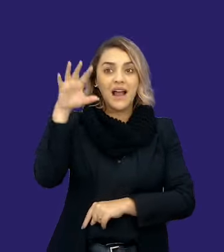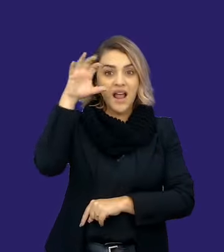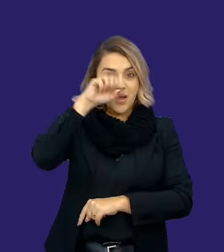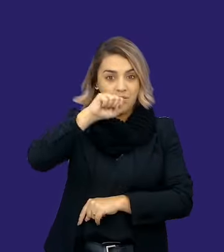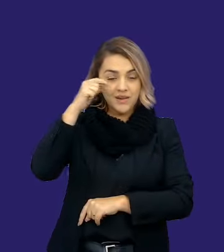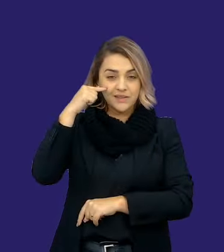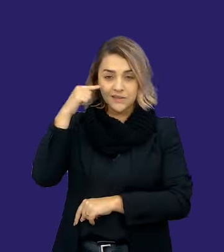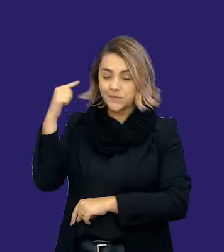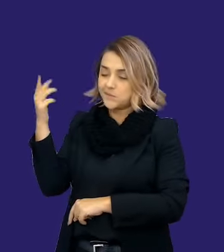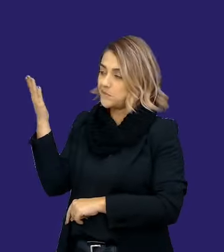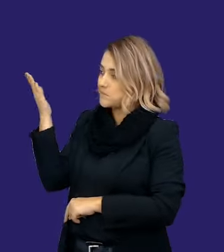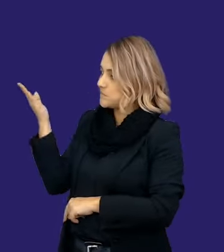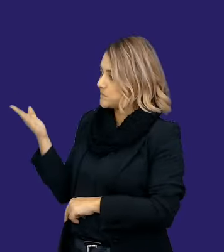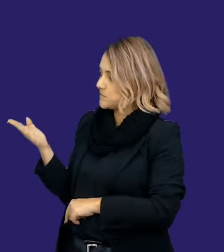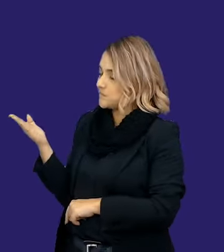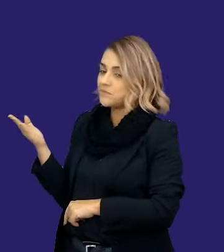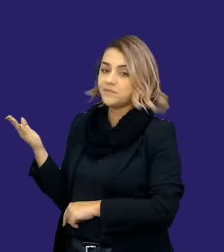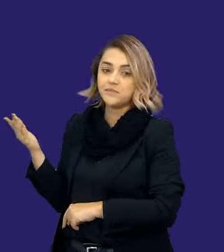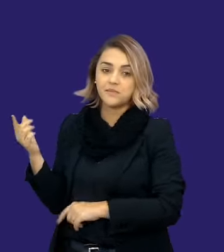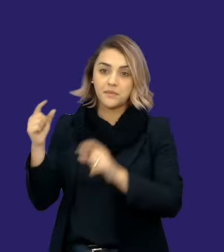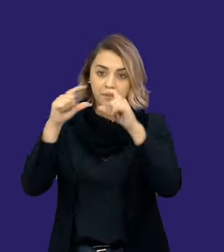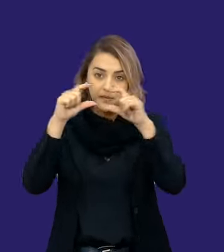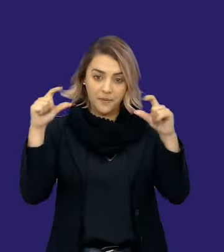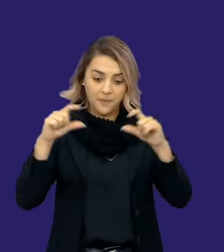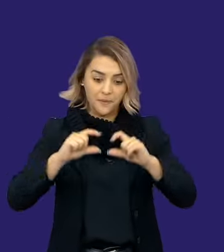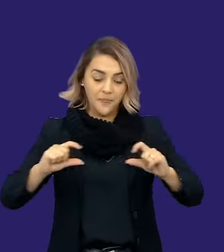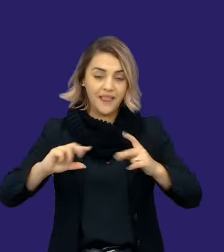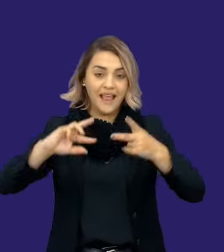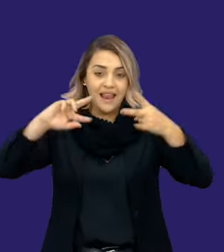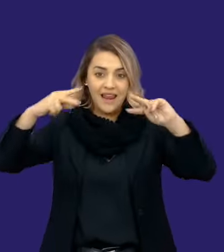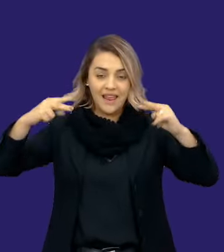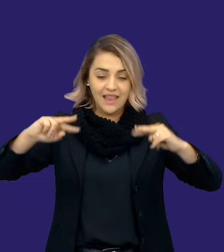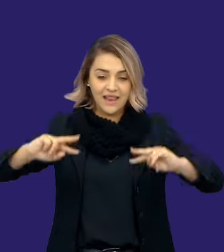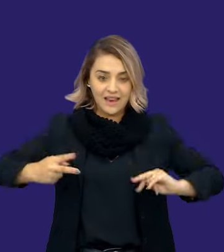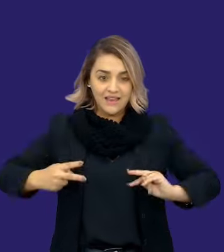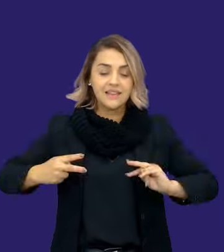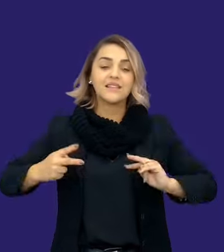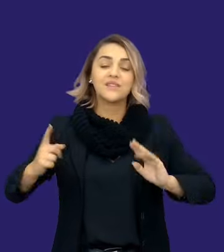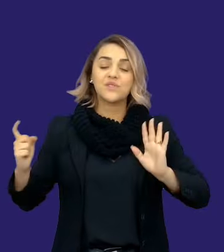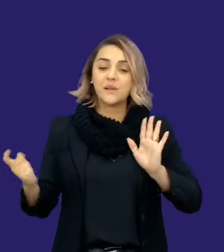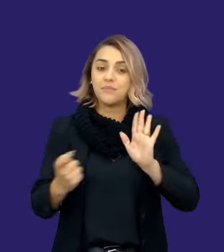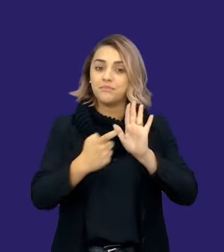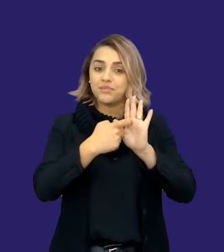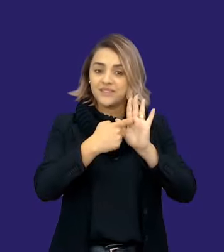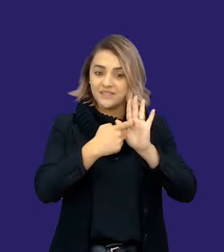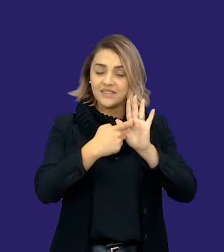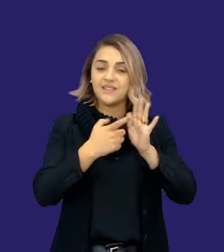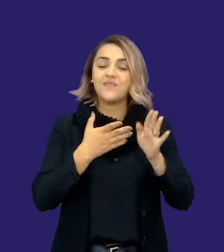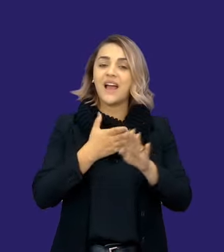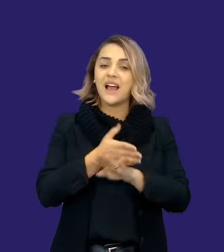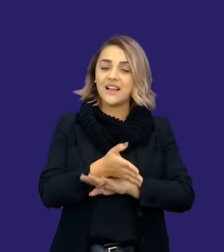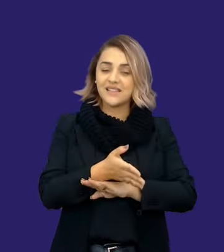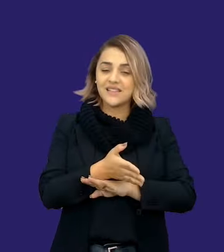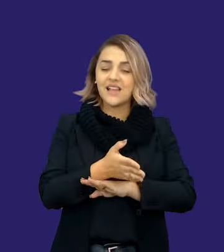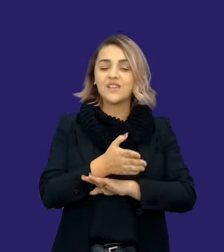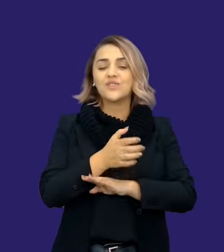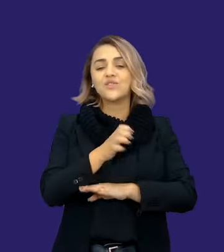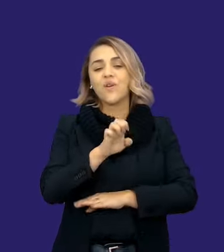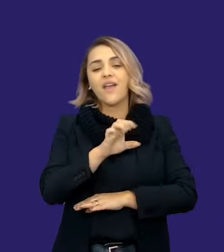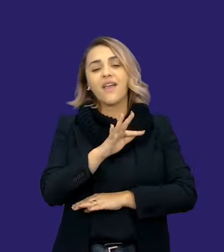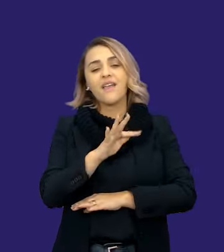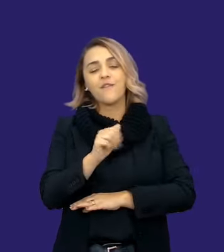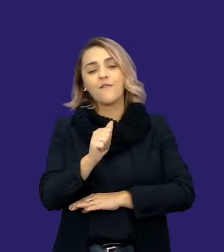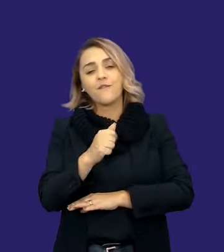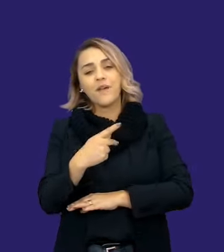vocês clicarem aqui, ó, vocês vão ser direcionados para o site da EFAP, olha lá, EFAP Educação. Se